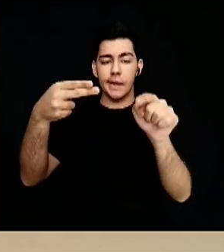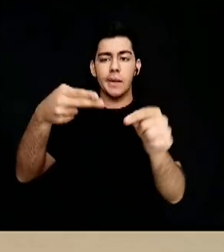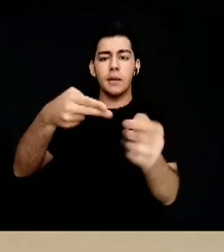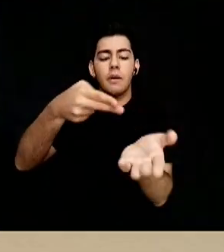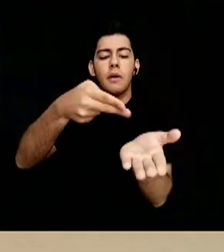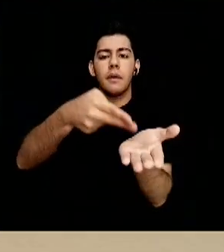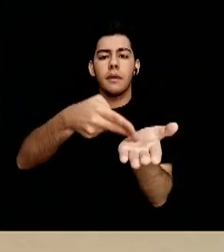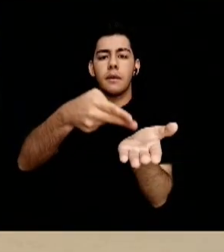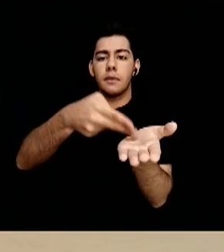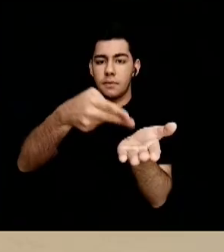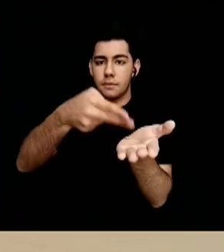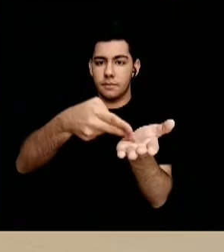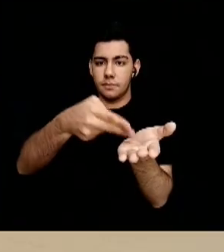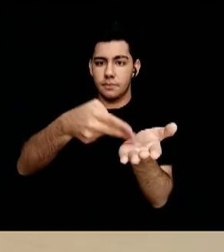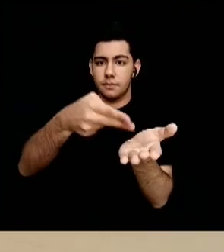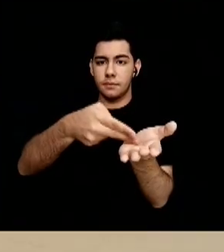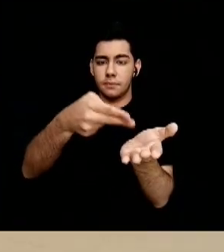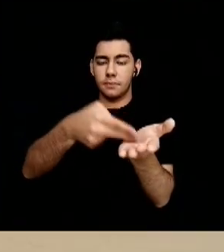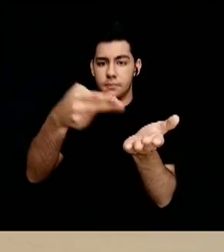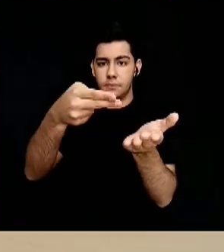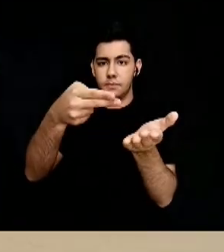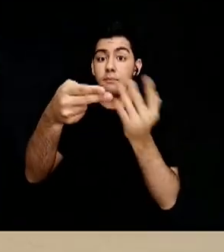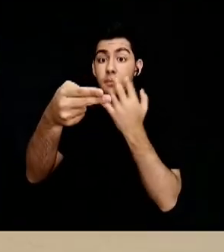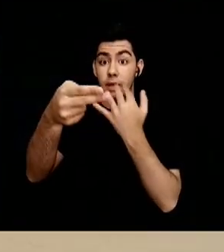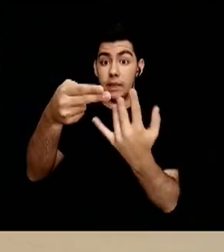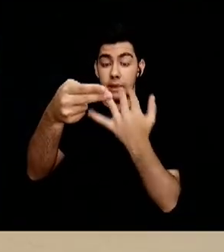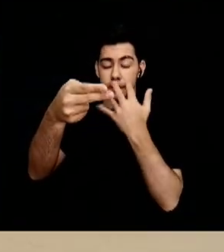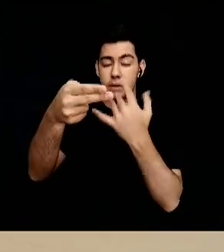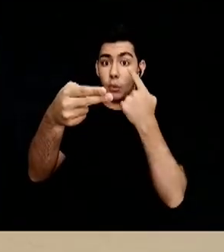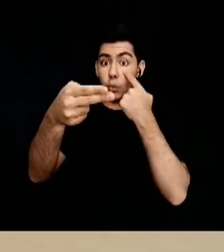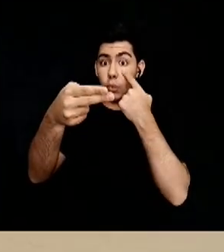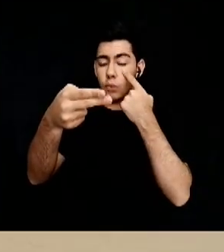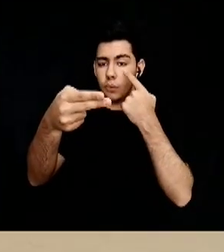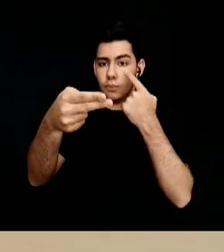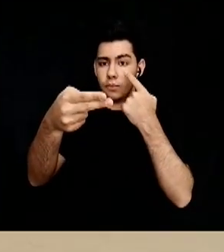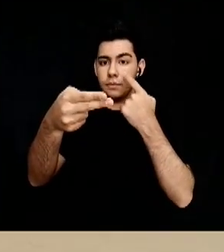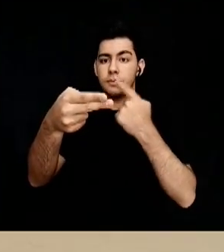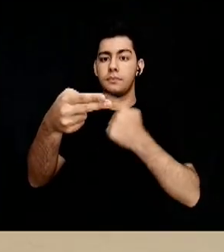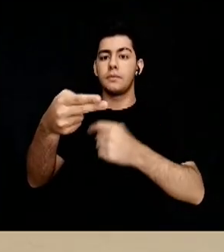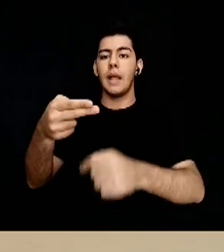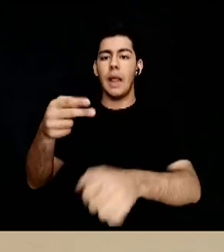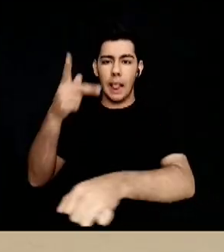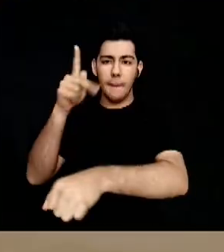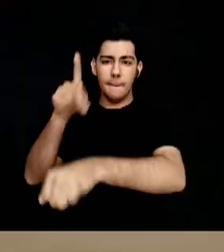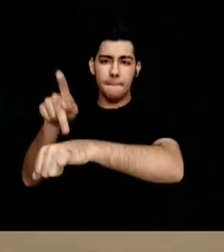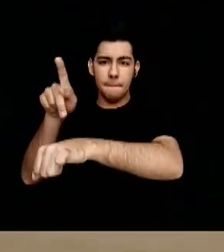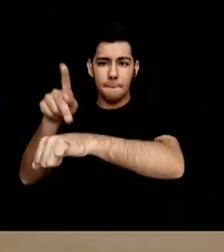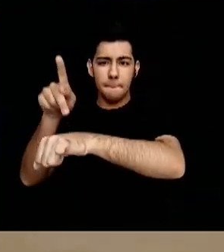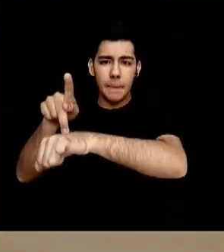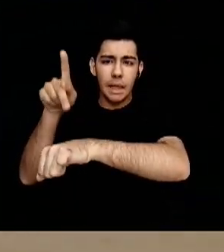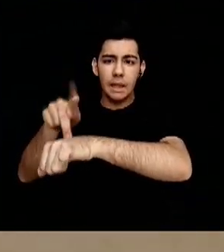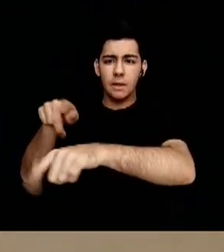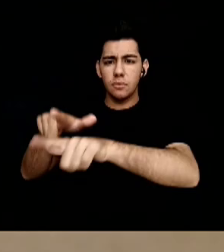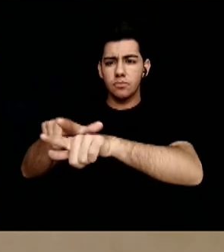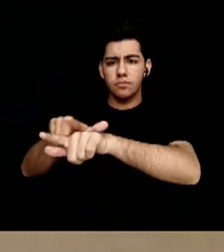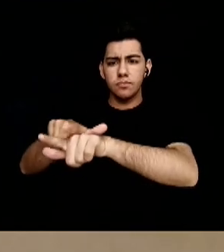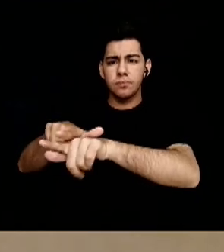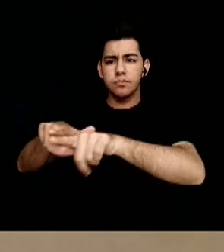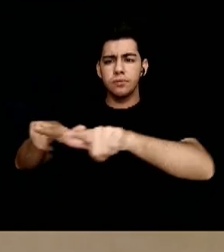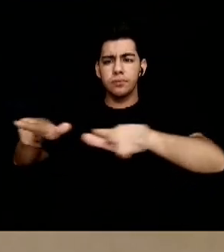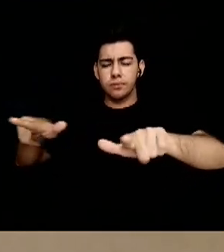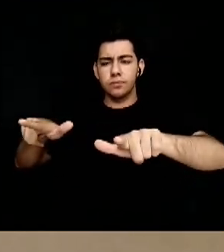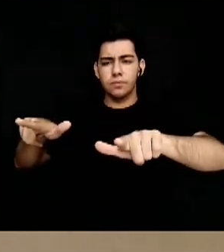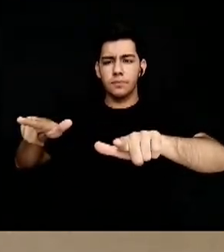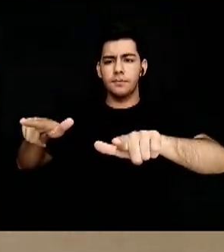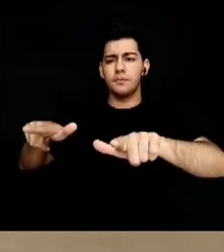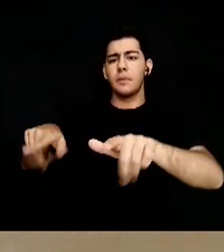longa na tinta. Tô usando aqui o mesmo tom, que é o doce de abóbora, e aí eu descarrego ele aqui, ó,